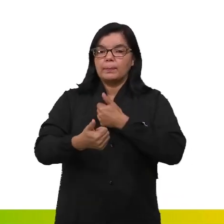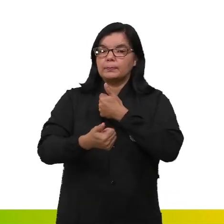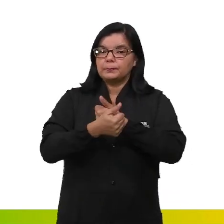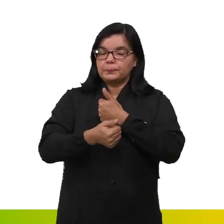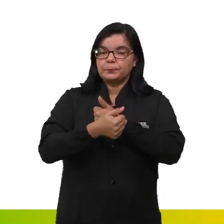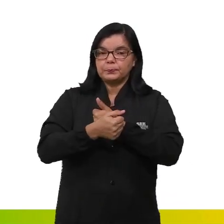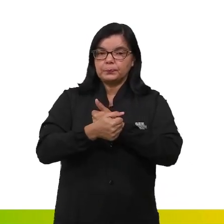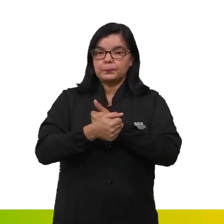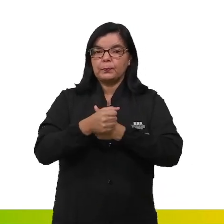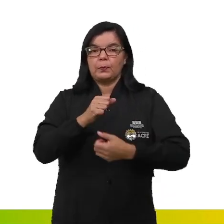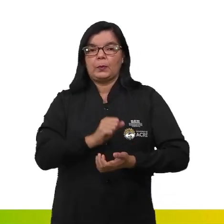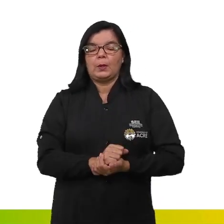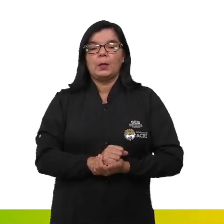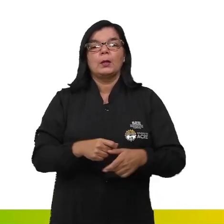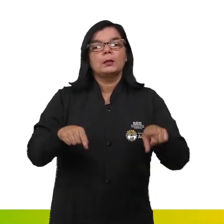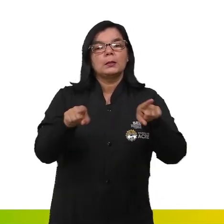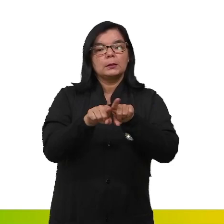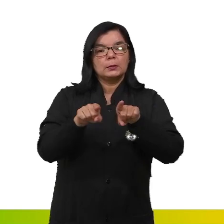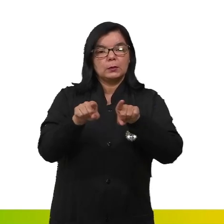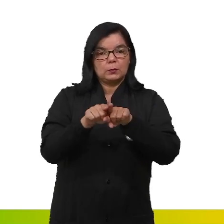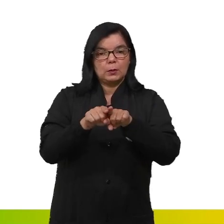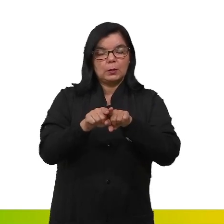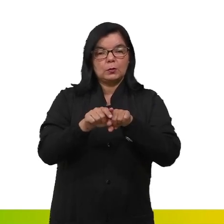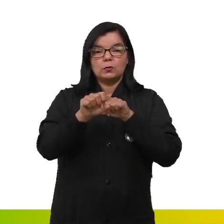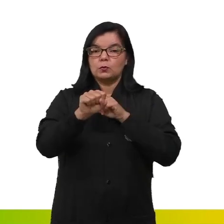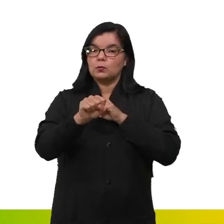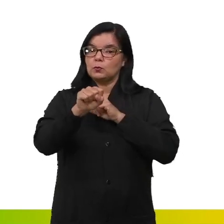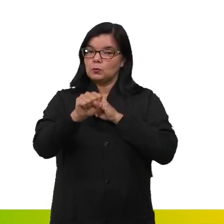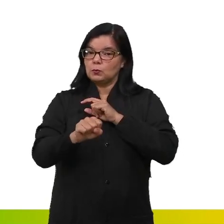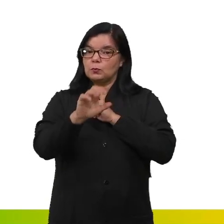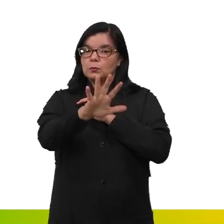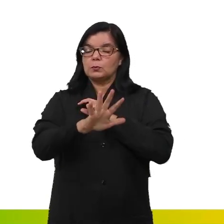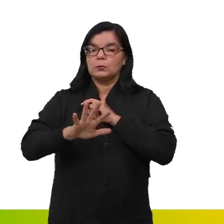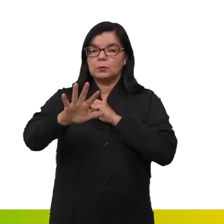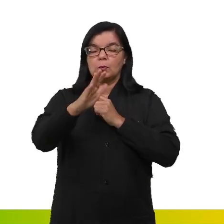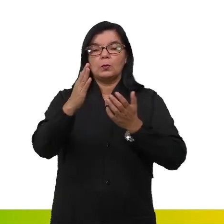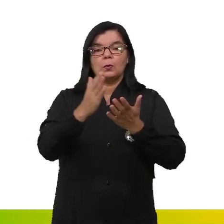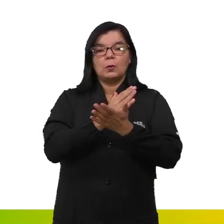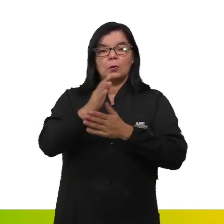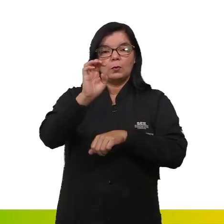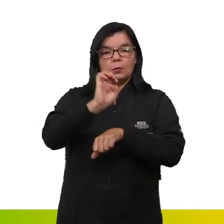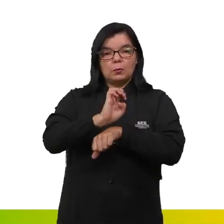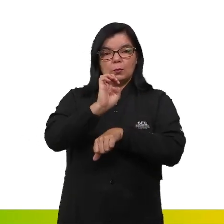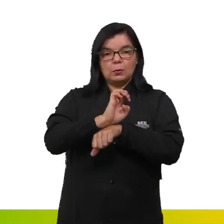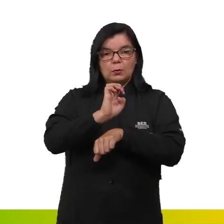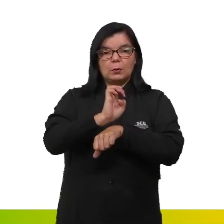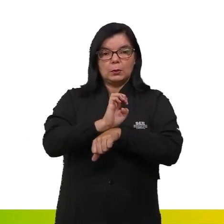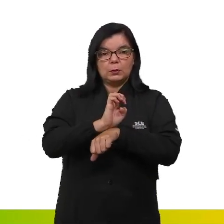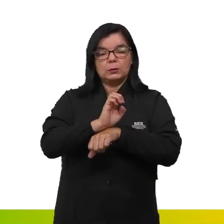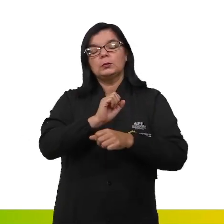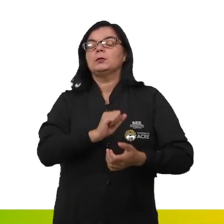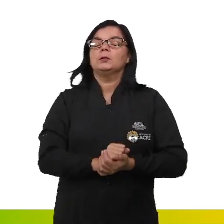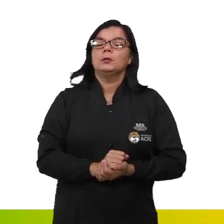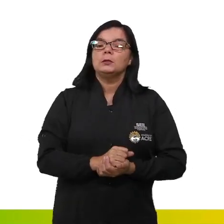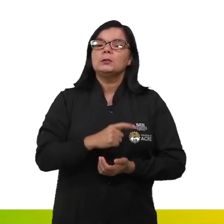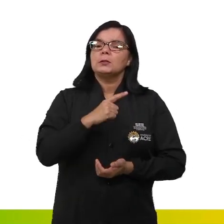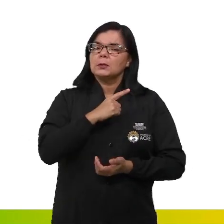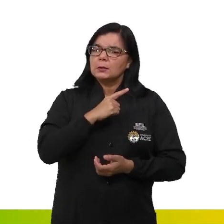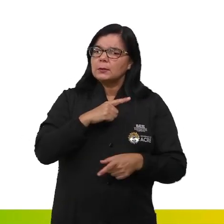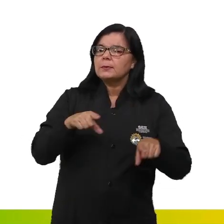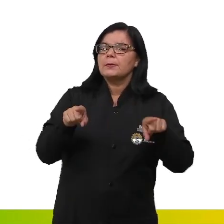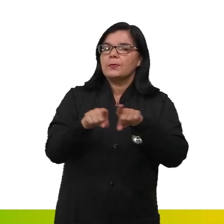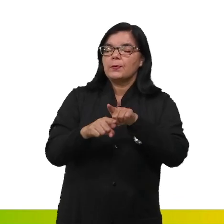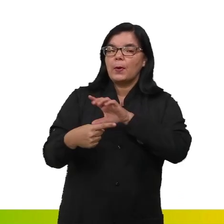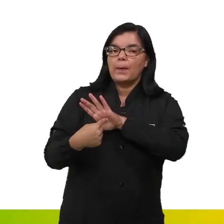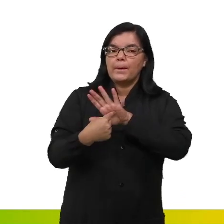aí da região sul e também da região sudeste, alguns estados aqui da região centro-oeste, eles também